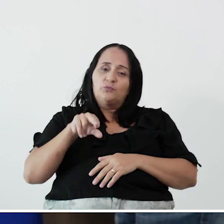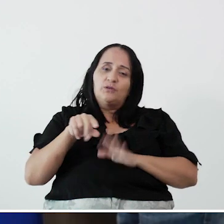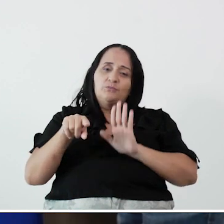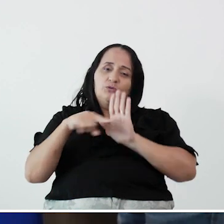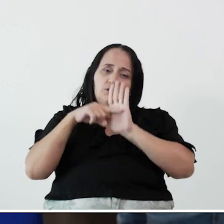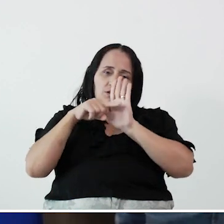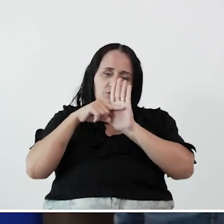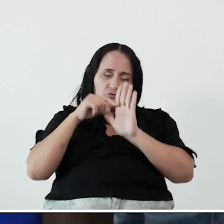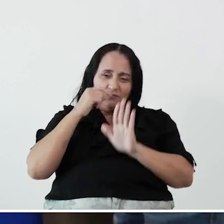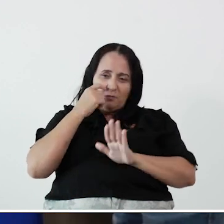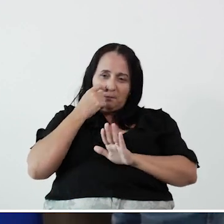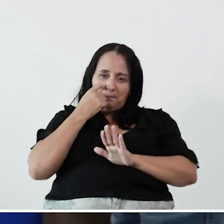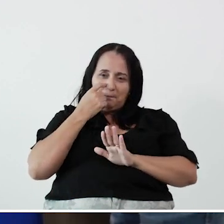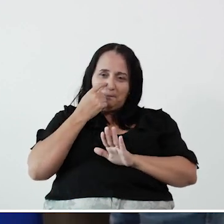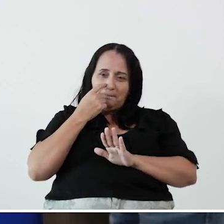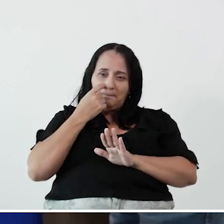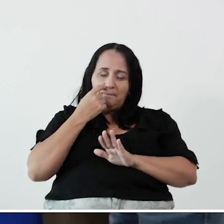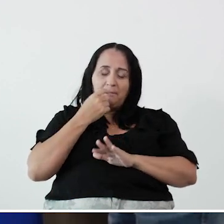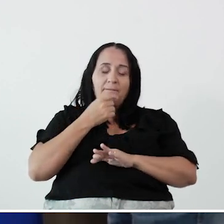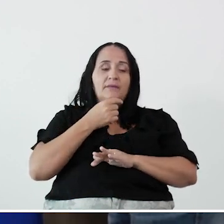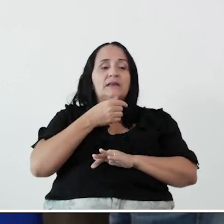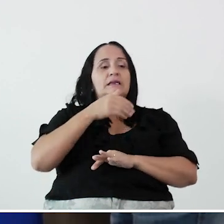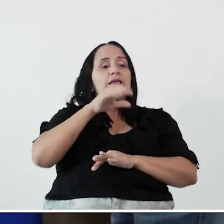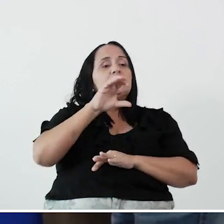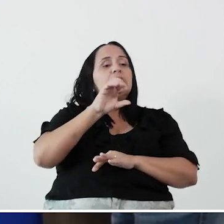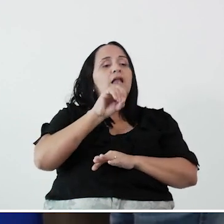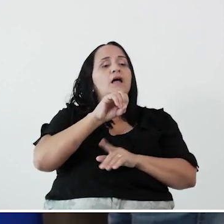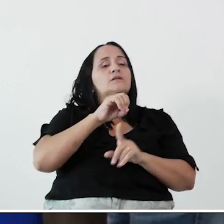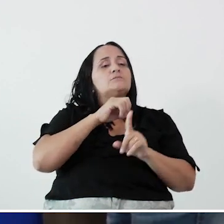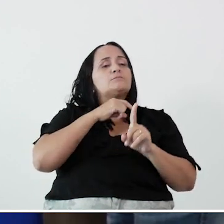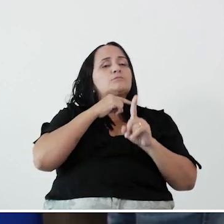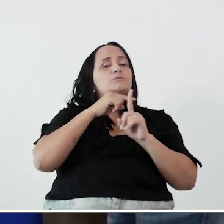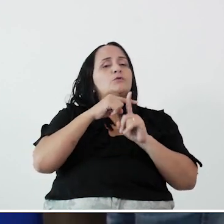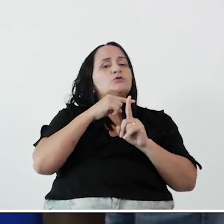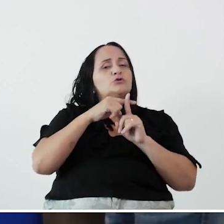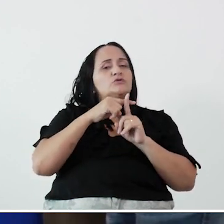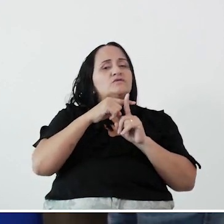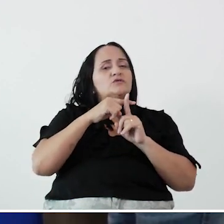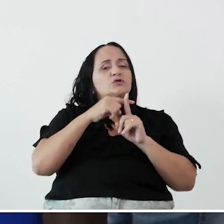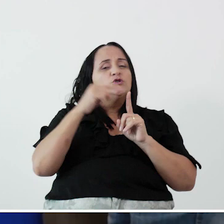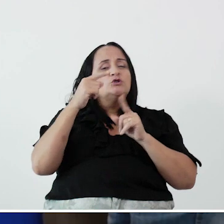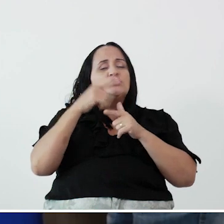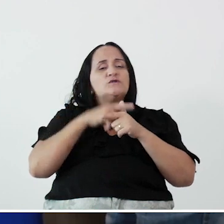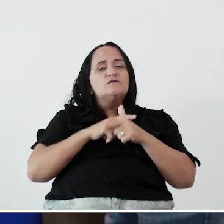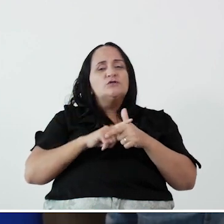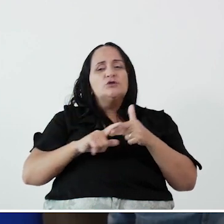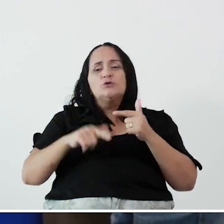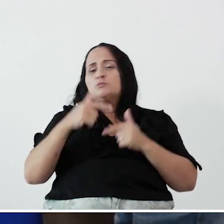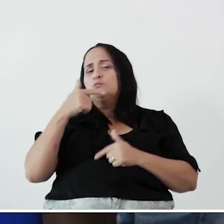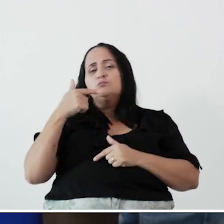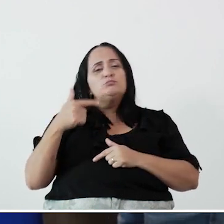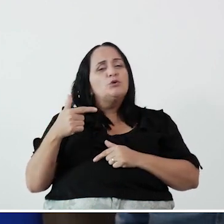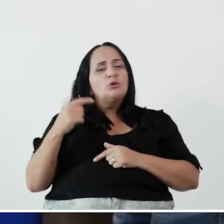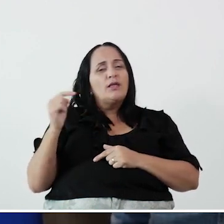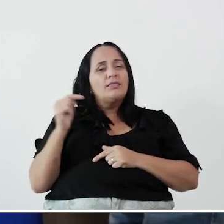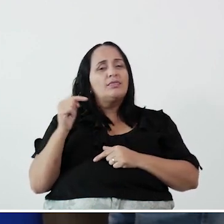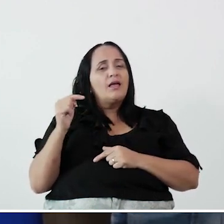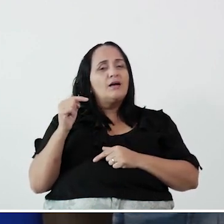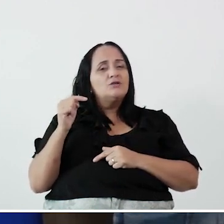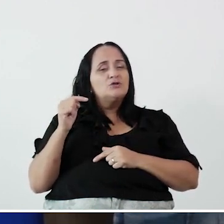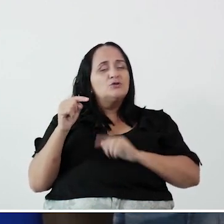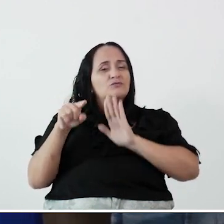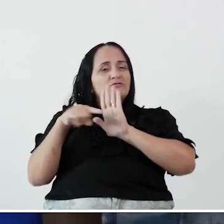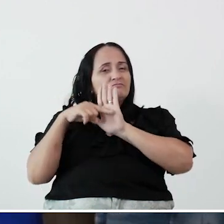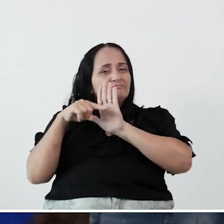negativo. 10 positivo dividido por 2 negativo. Sinais